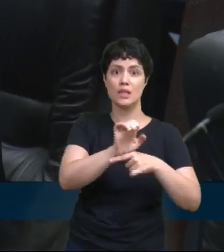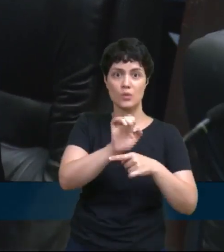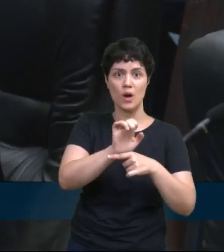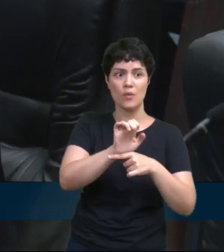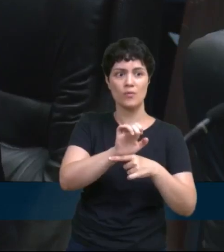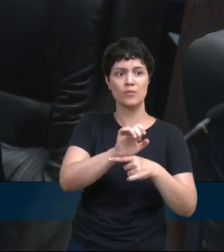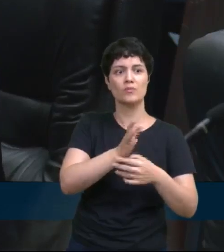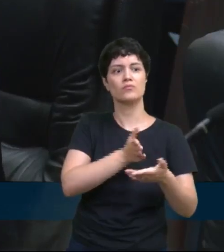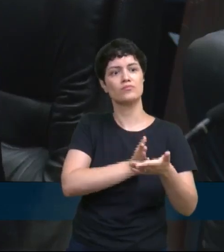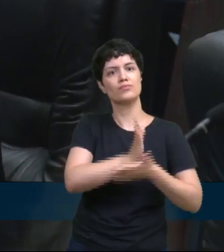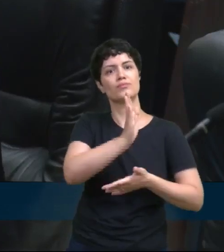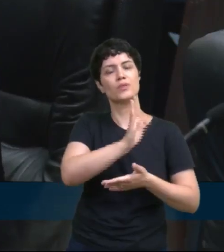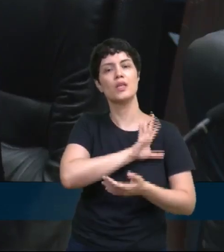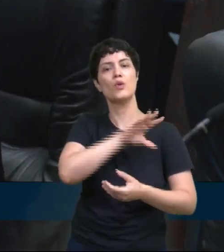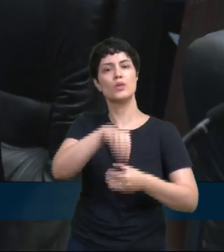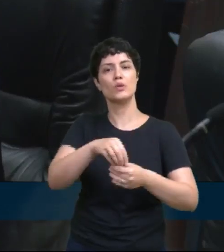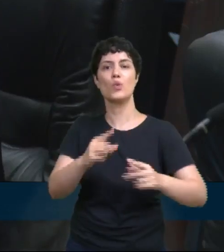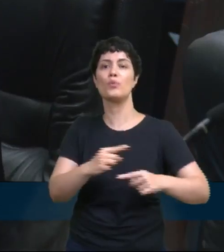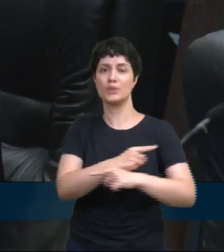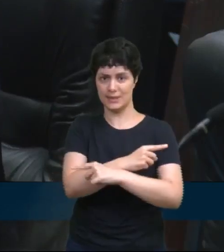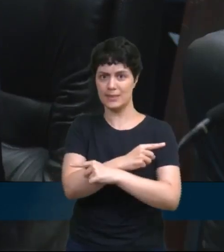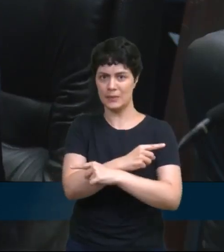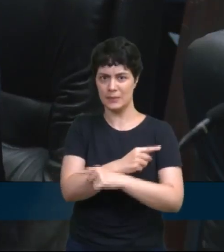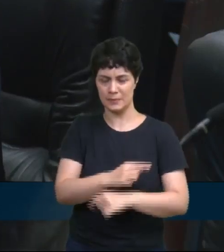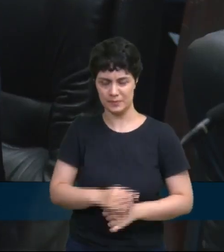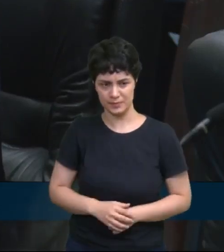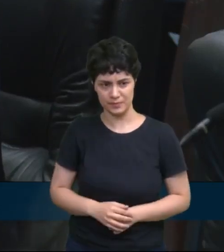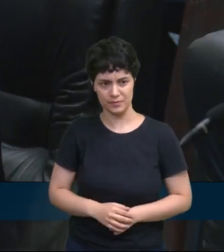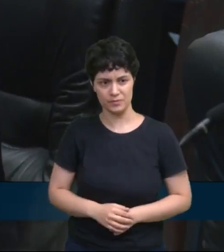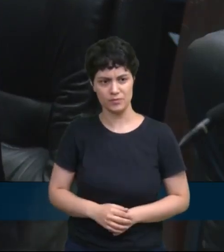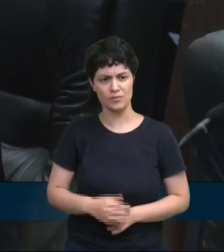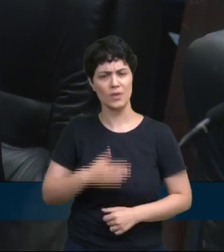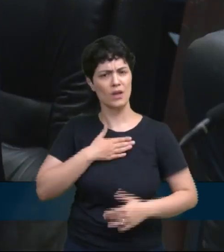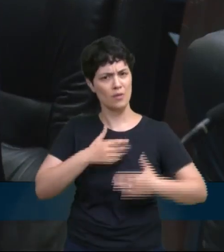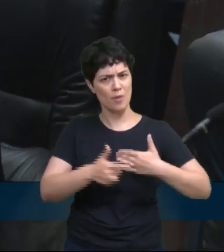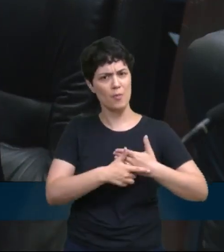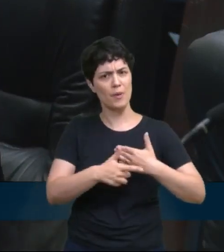fui eleito pela oposição. E cumpri meu papel